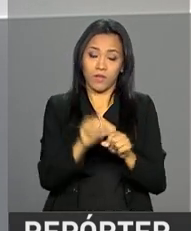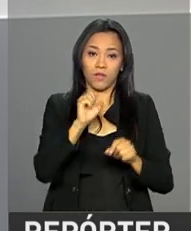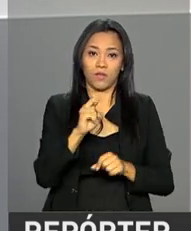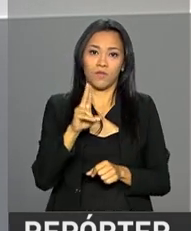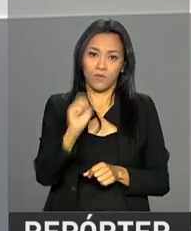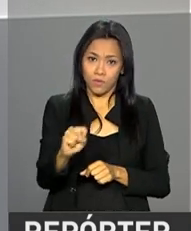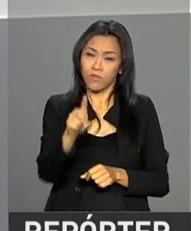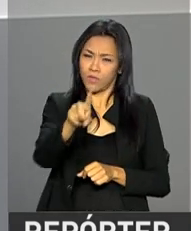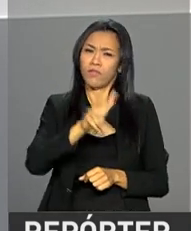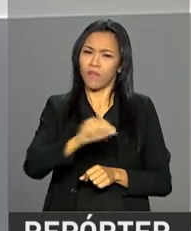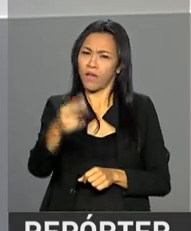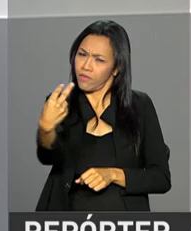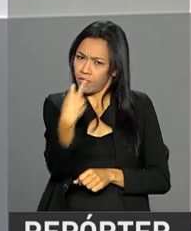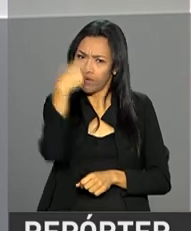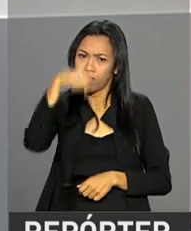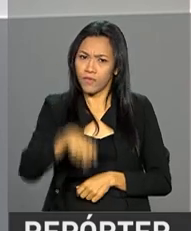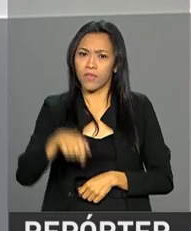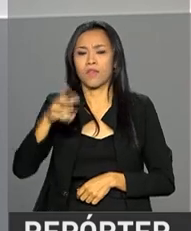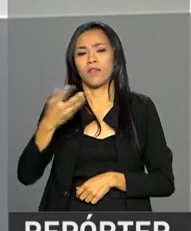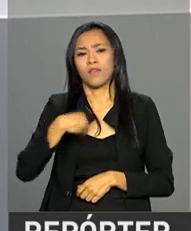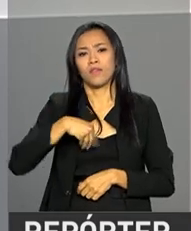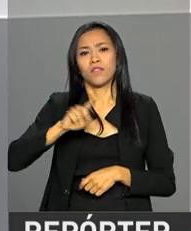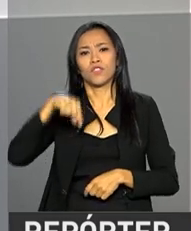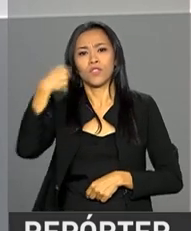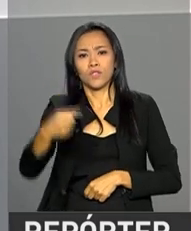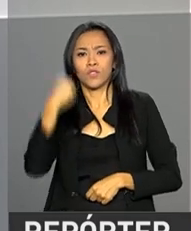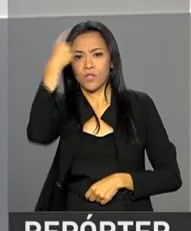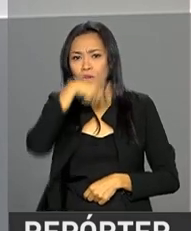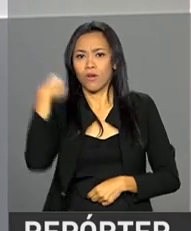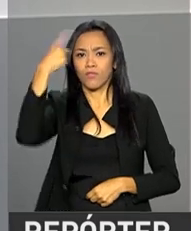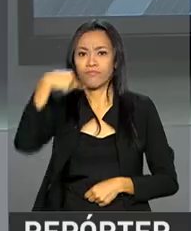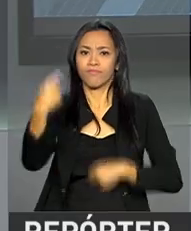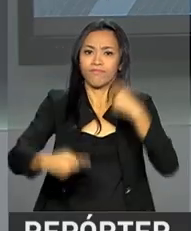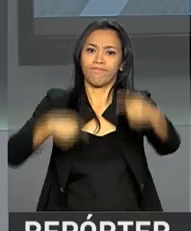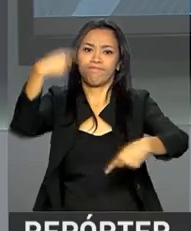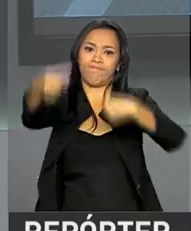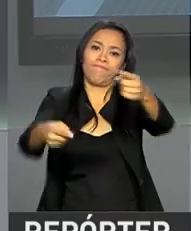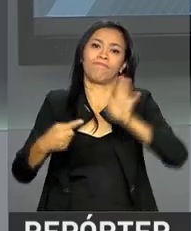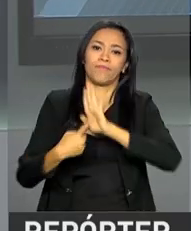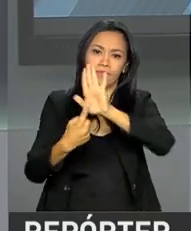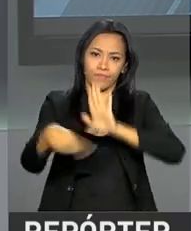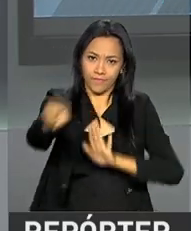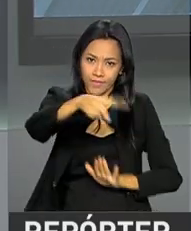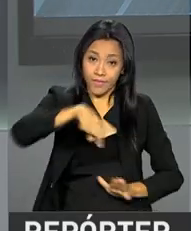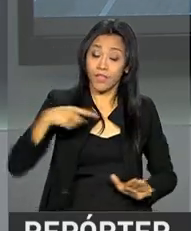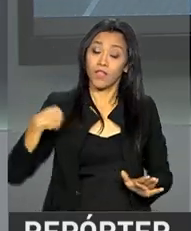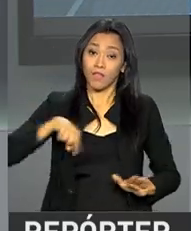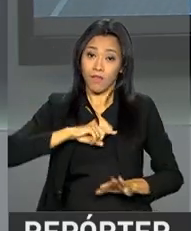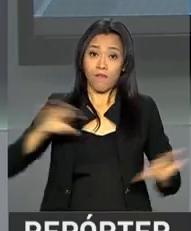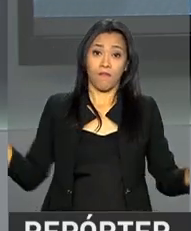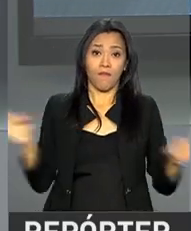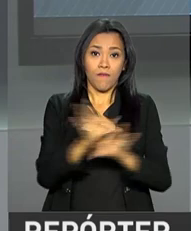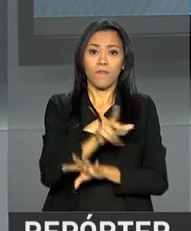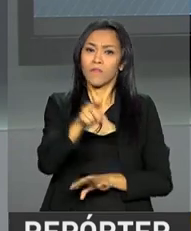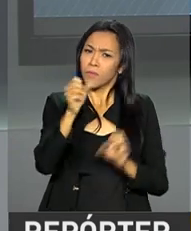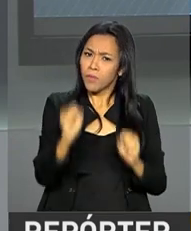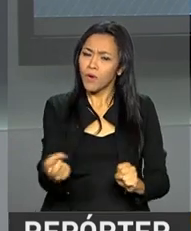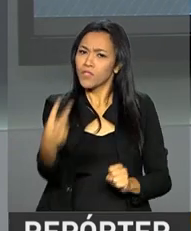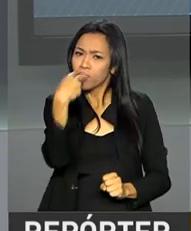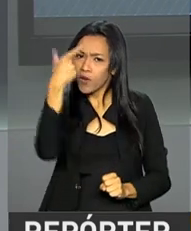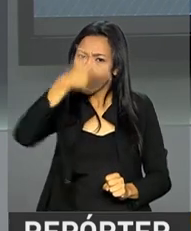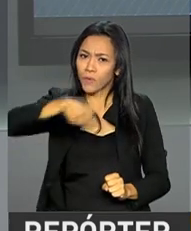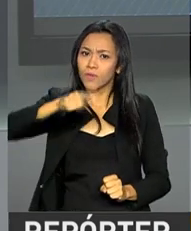completa você acompanha aqui nos nossos boletins de hora em hora e nós ficamos por aqui você pode rever as reportagens no